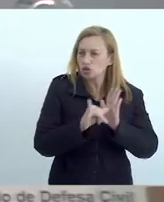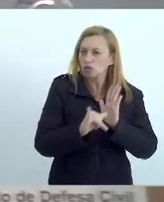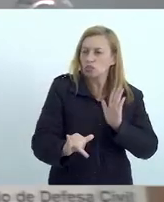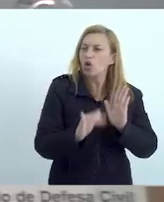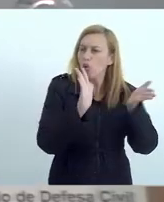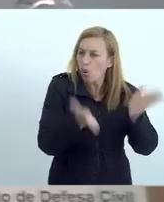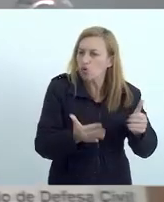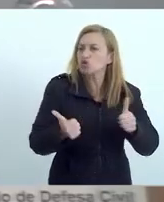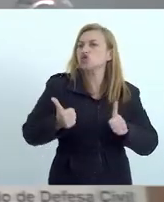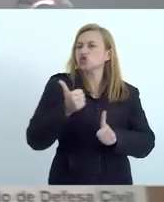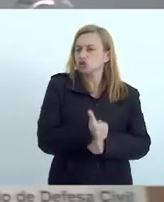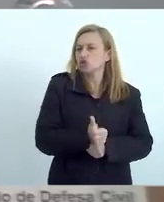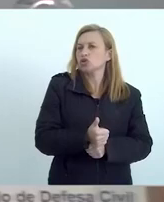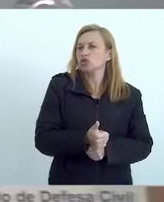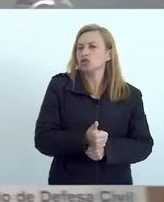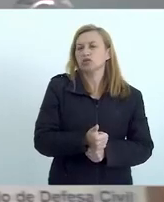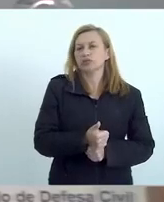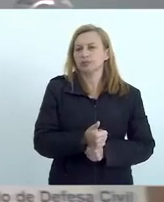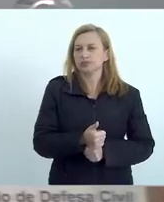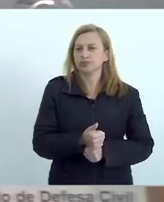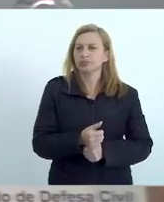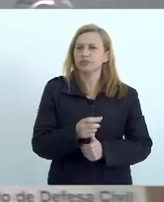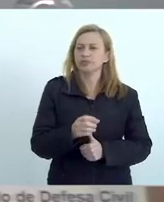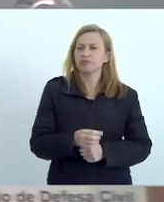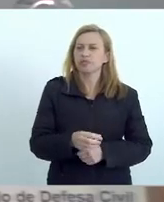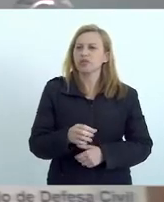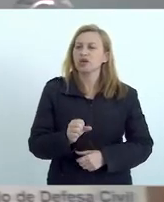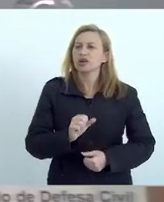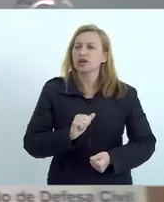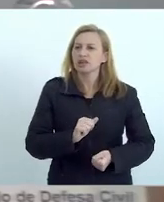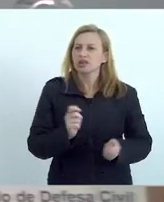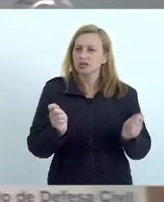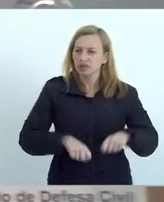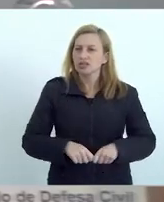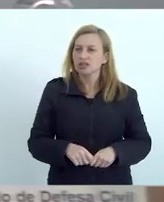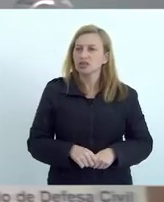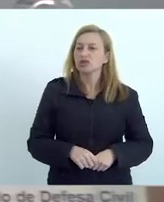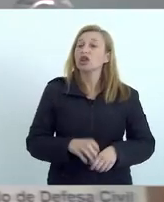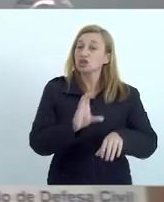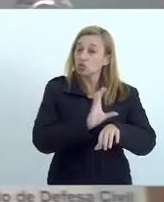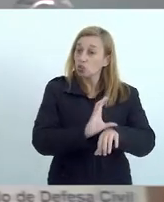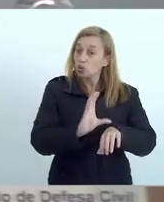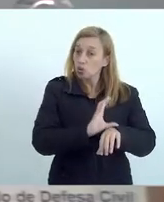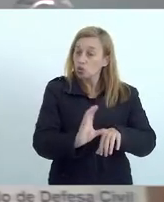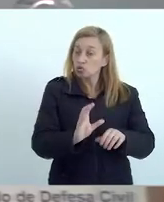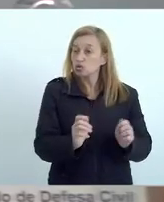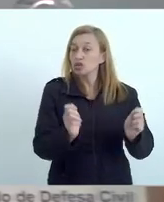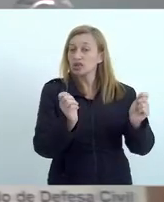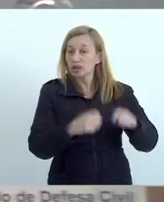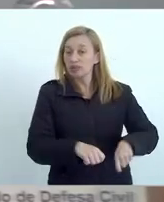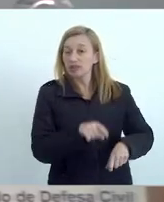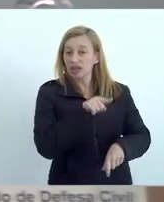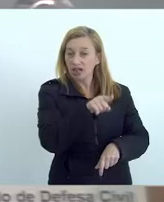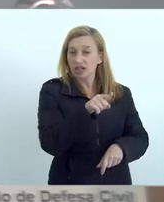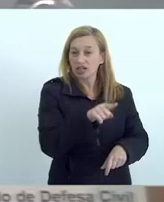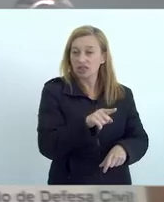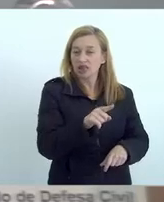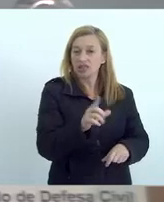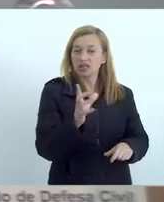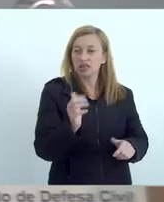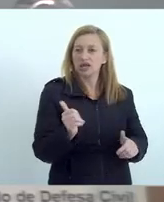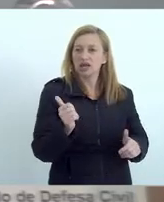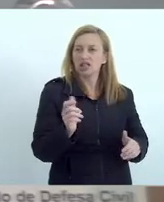ele pode assumir sim o comando-geral da Corporação porque ele está habilitado é esse curso que habilita ele a ser